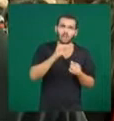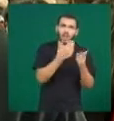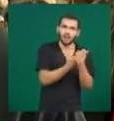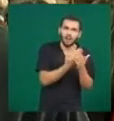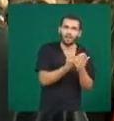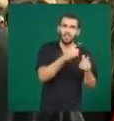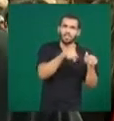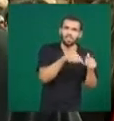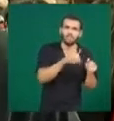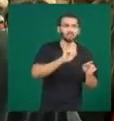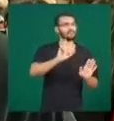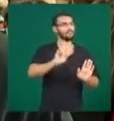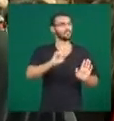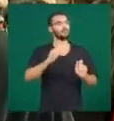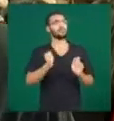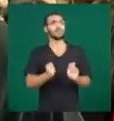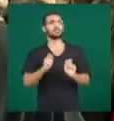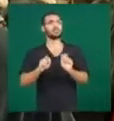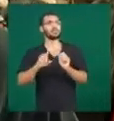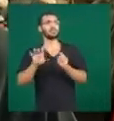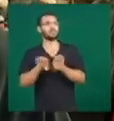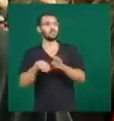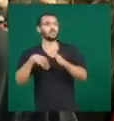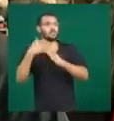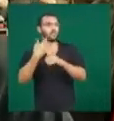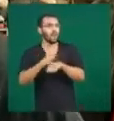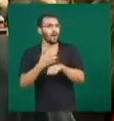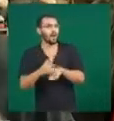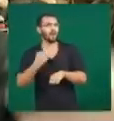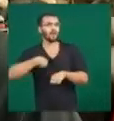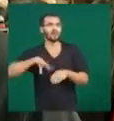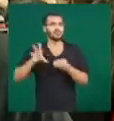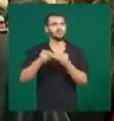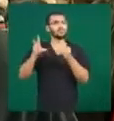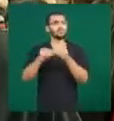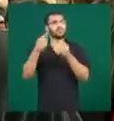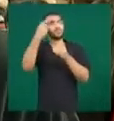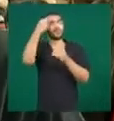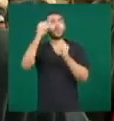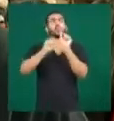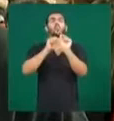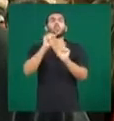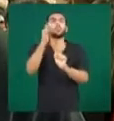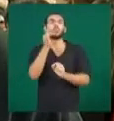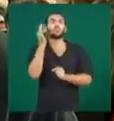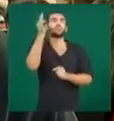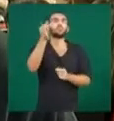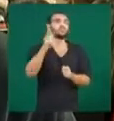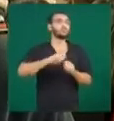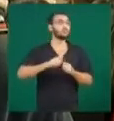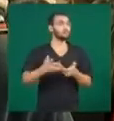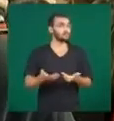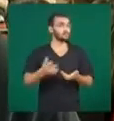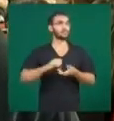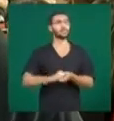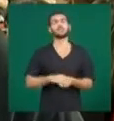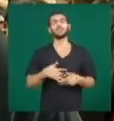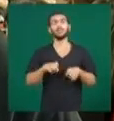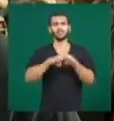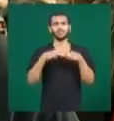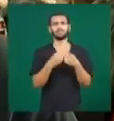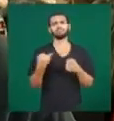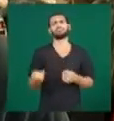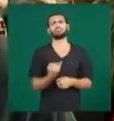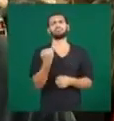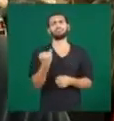gente precisa agregar coisas para quando a gente terminar aqui ter ideia do que vai fazer depois, né? Então é um evento muito